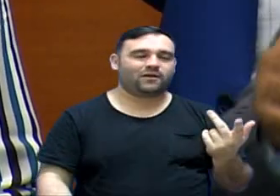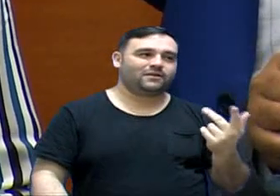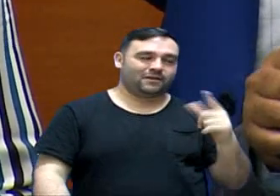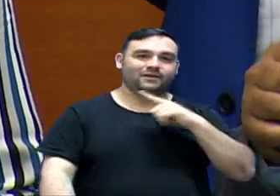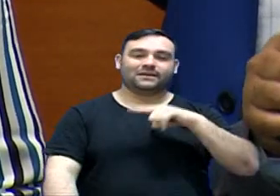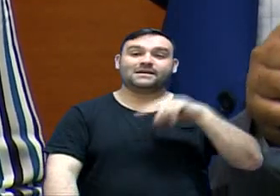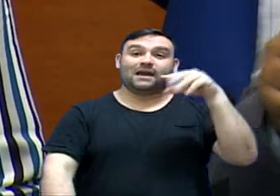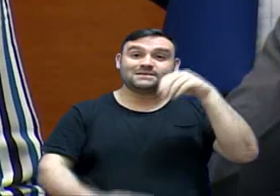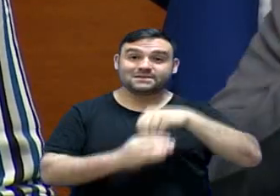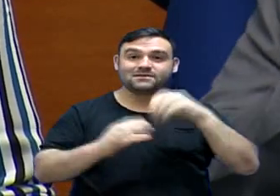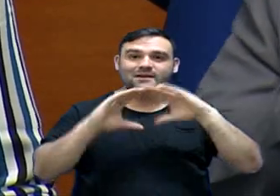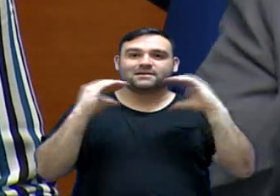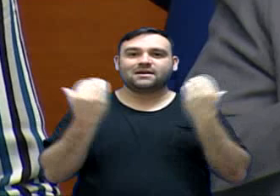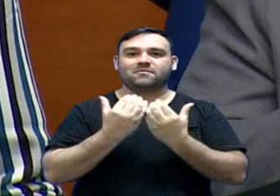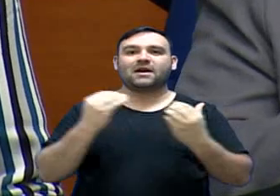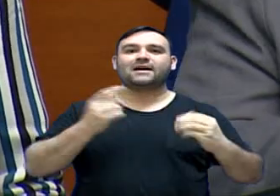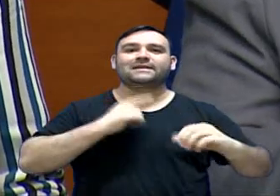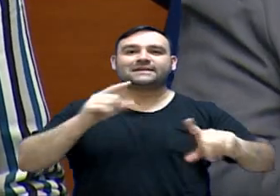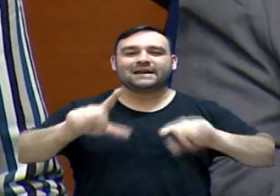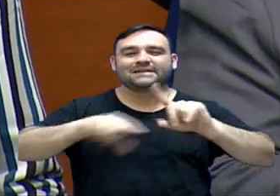estão aqui. Aqui é feita